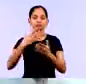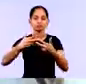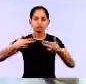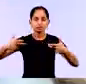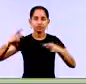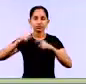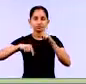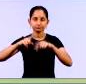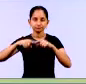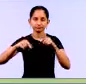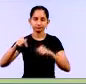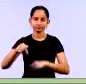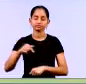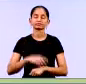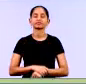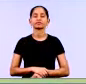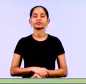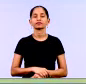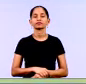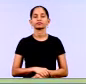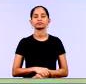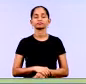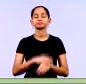fatores. Próximo.